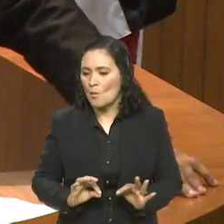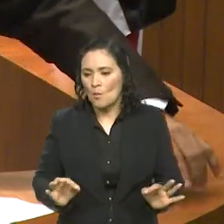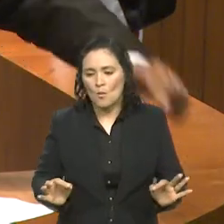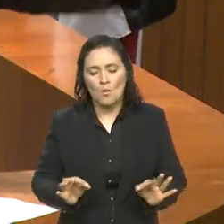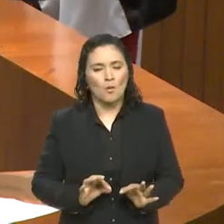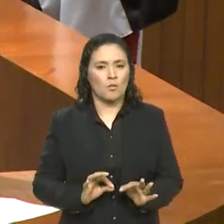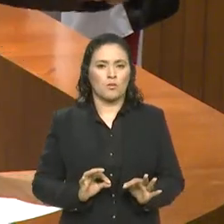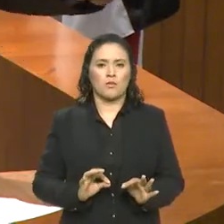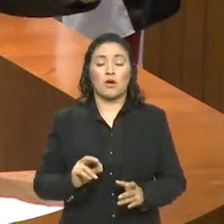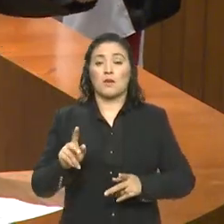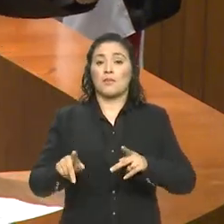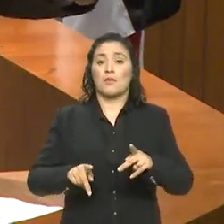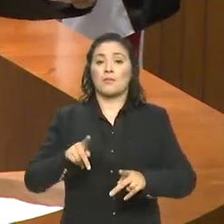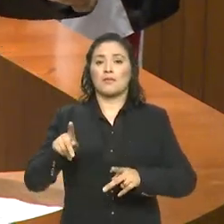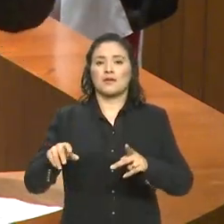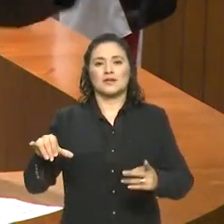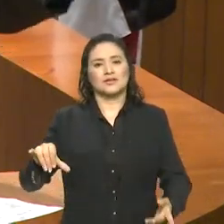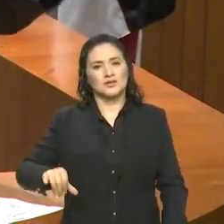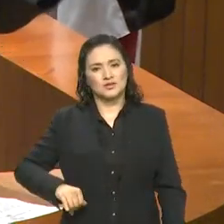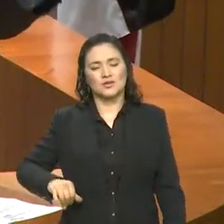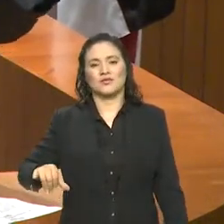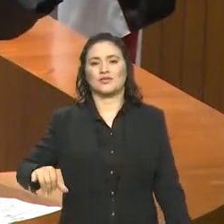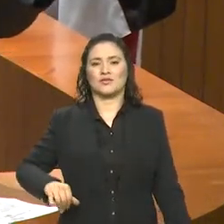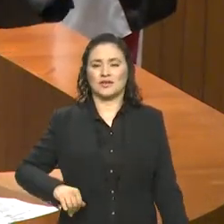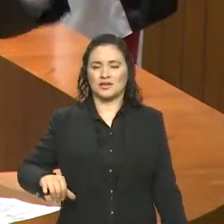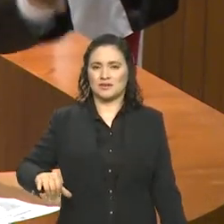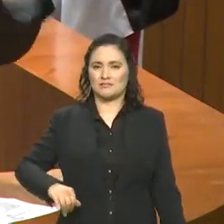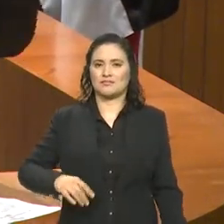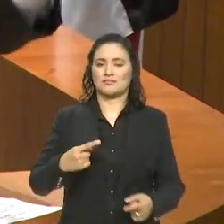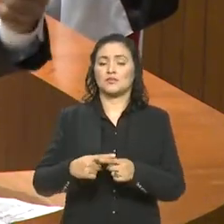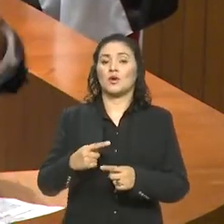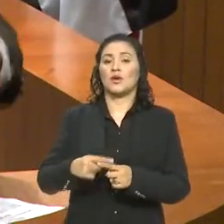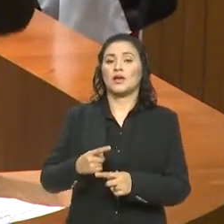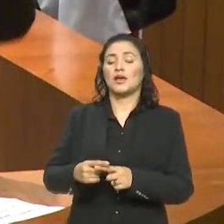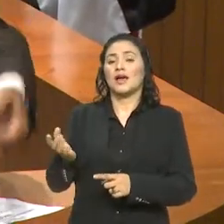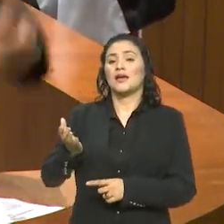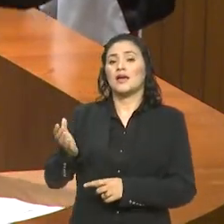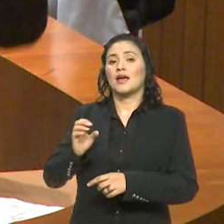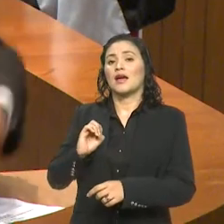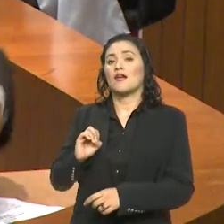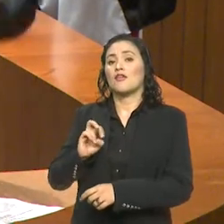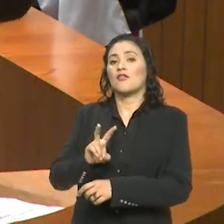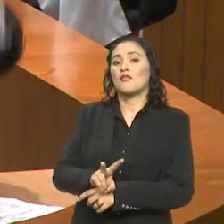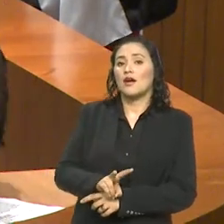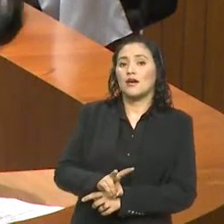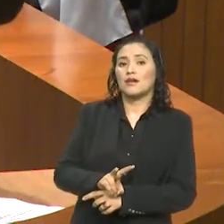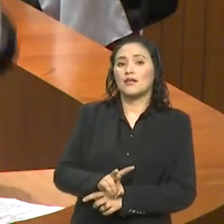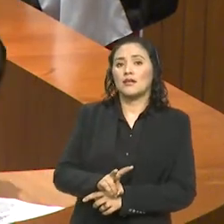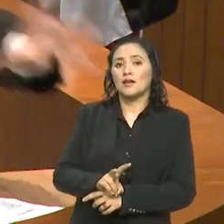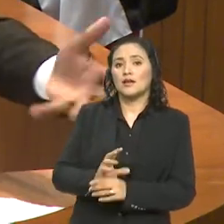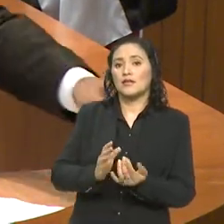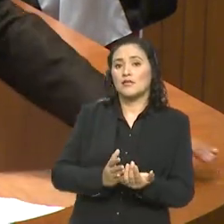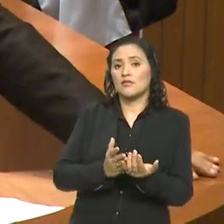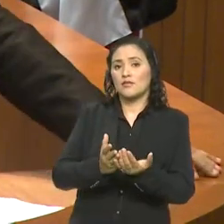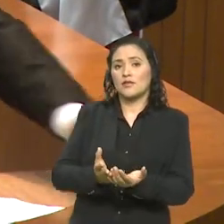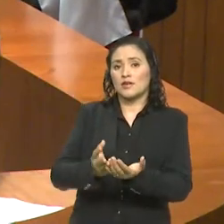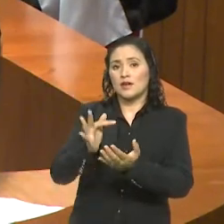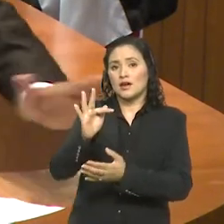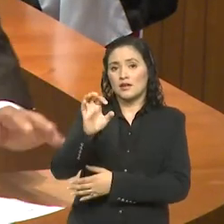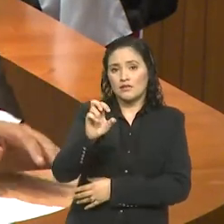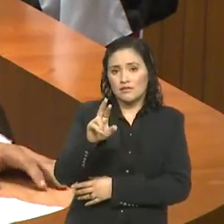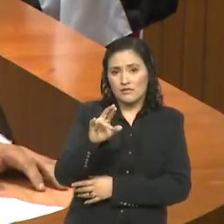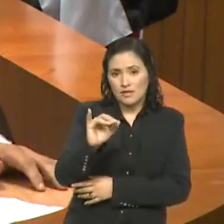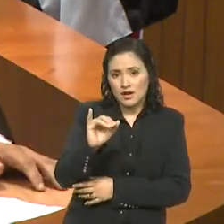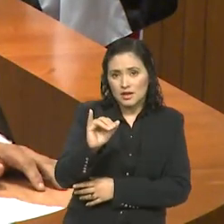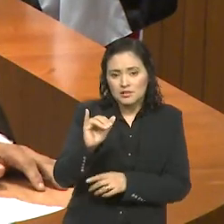Enquanto a população está padecendo para tentar conseguir uma vaga, não tem vaga para fazer o transporte do ferry.